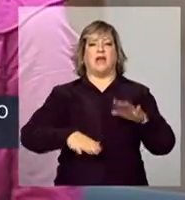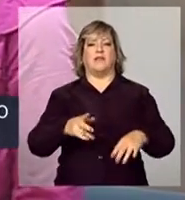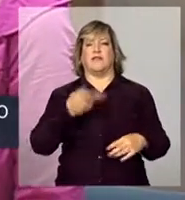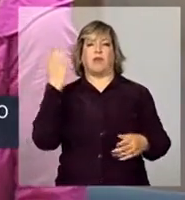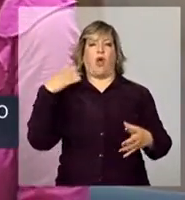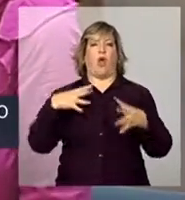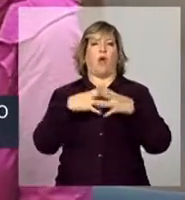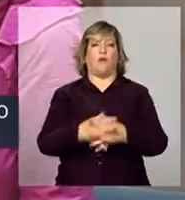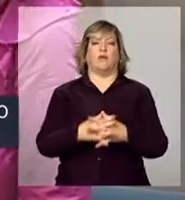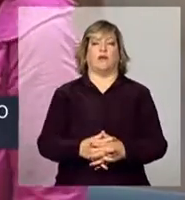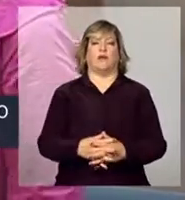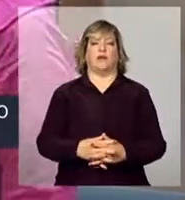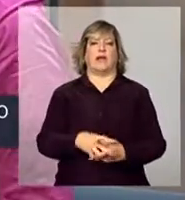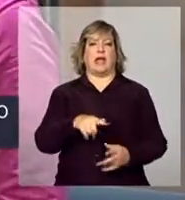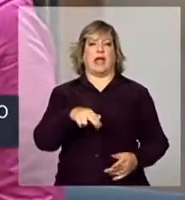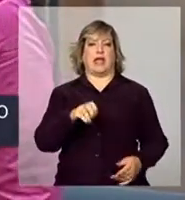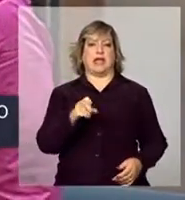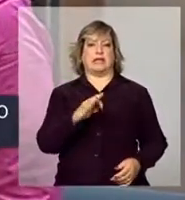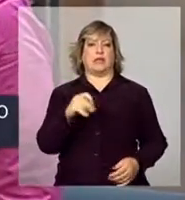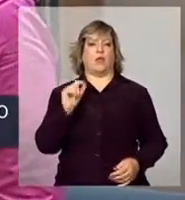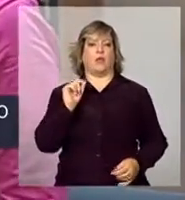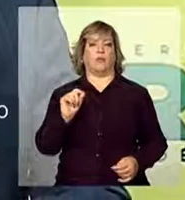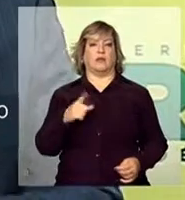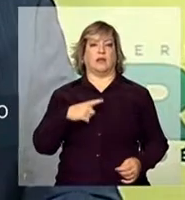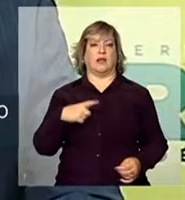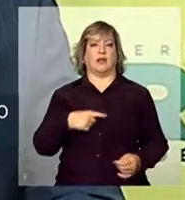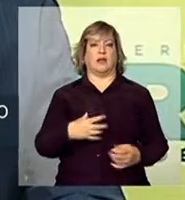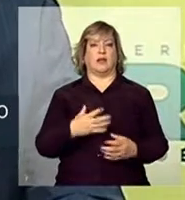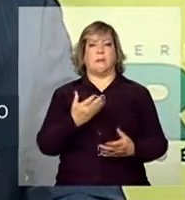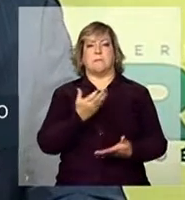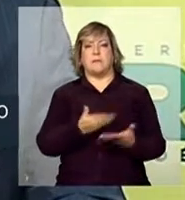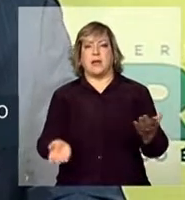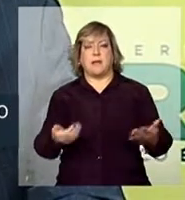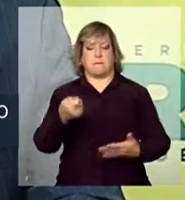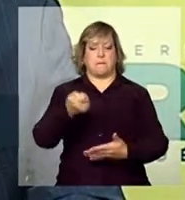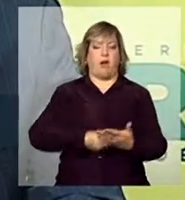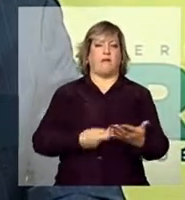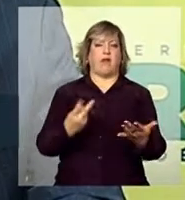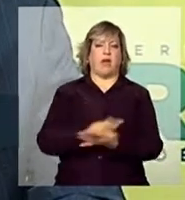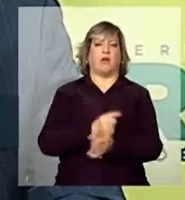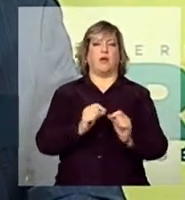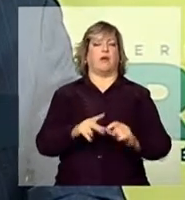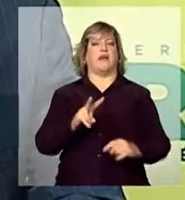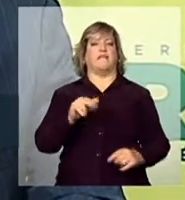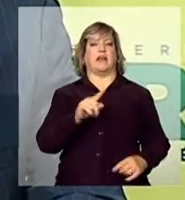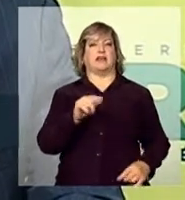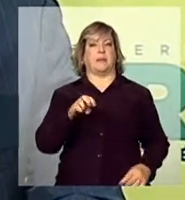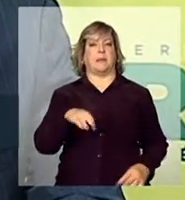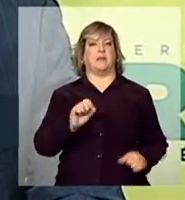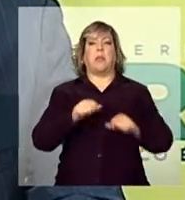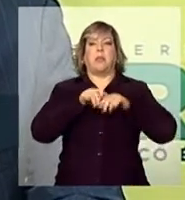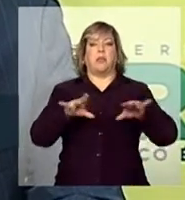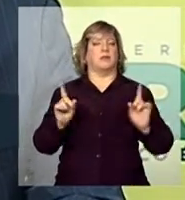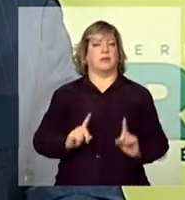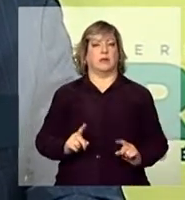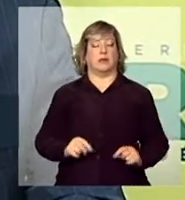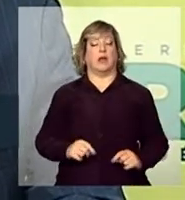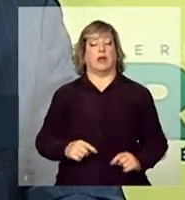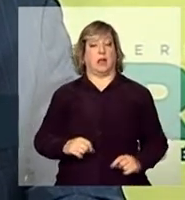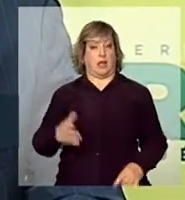nos anos anteriores explicar só no ano passado teve um crescimento importante não tiver nenhum problema é bem de vazamentos né de segurança nem